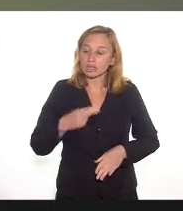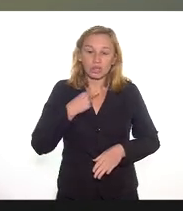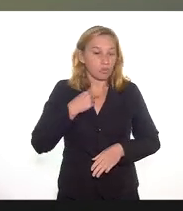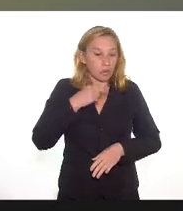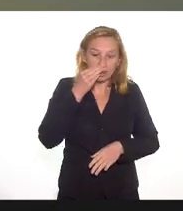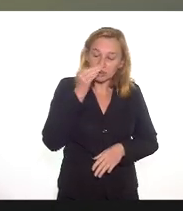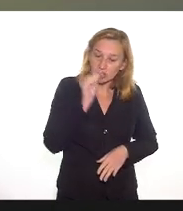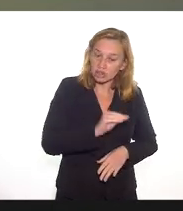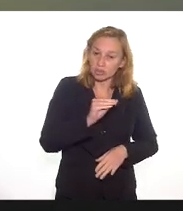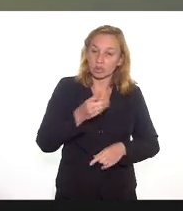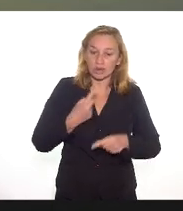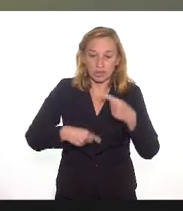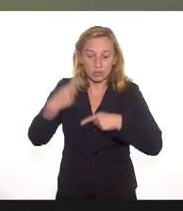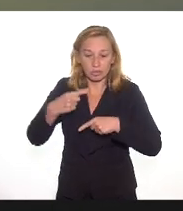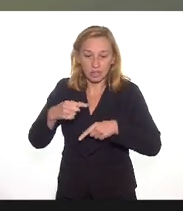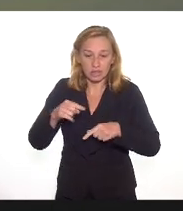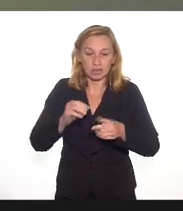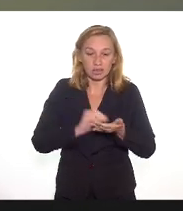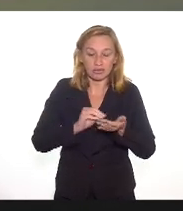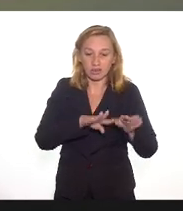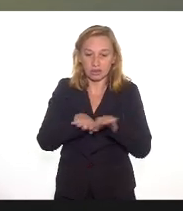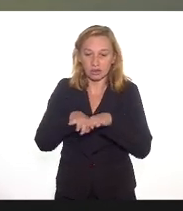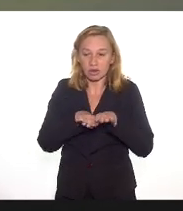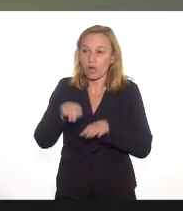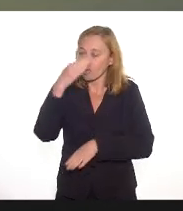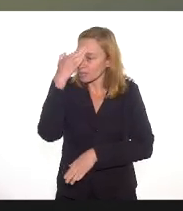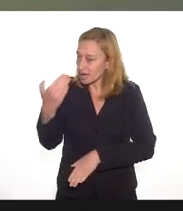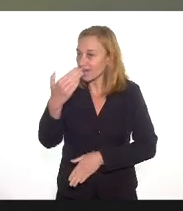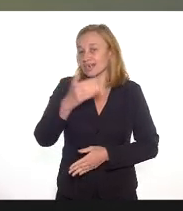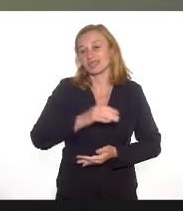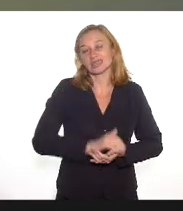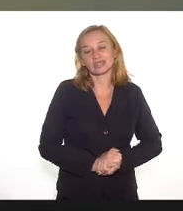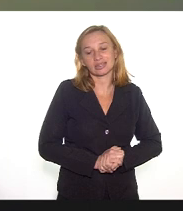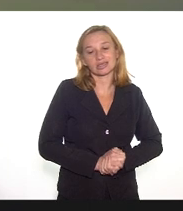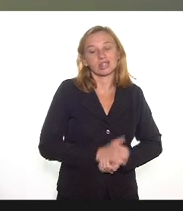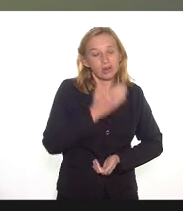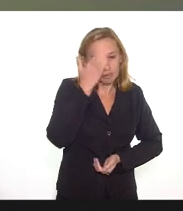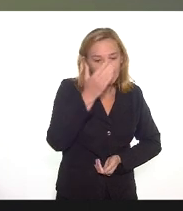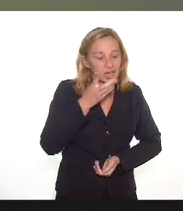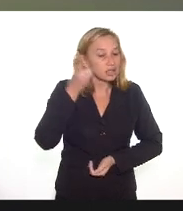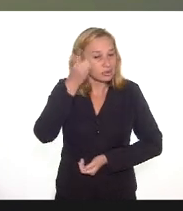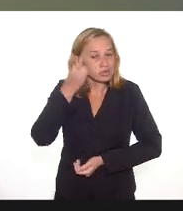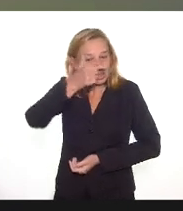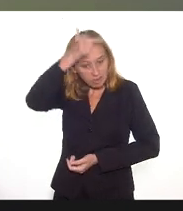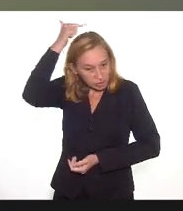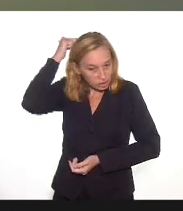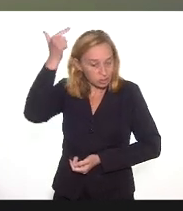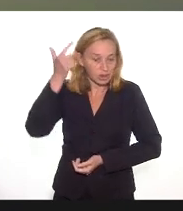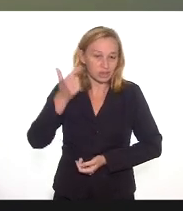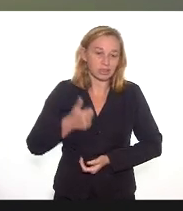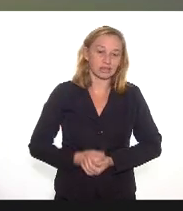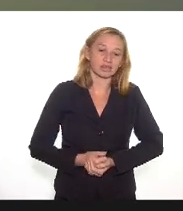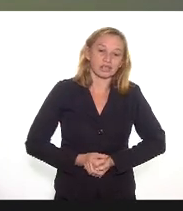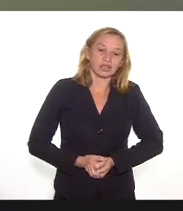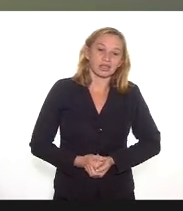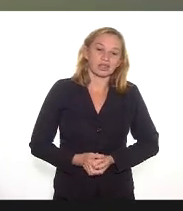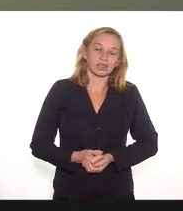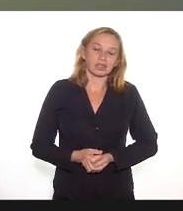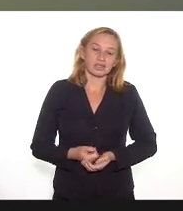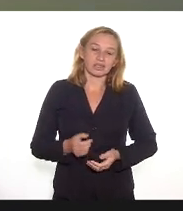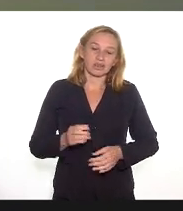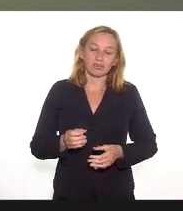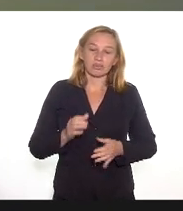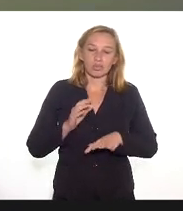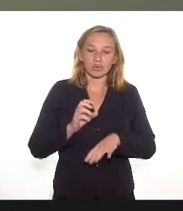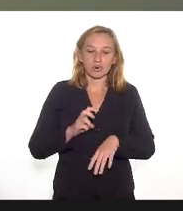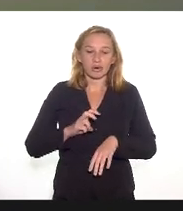na superação das desigualdades. Muito obrigada, e obrigada, deputado Luiz Paulo, por nos propiciar mais uma manhã